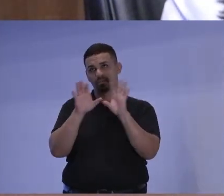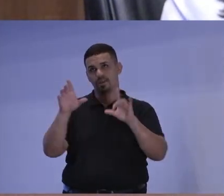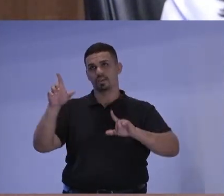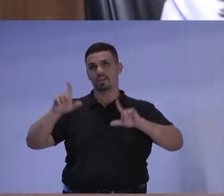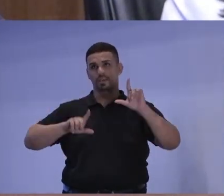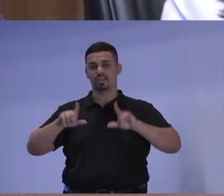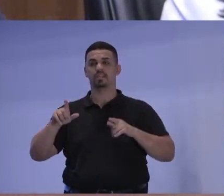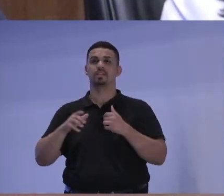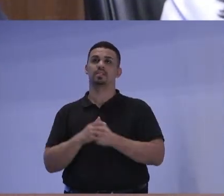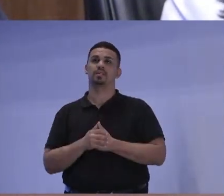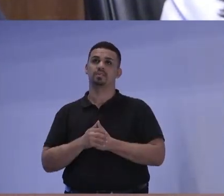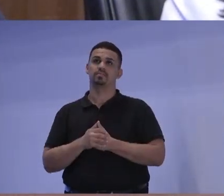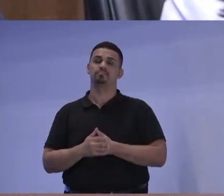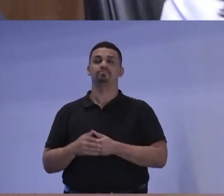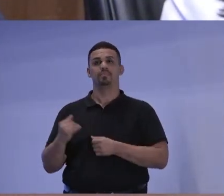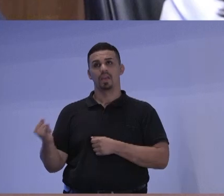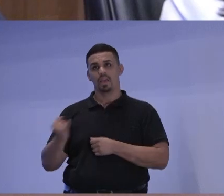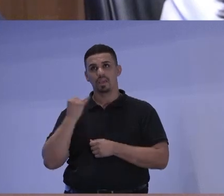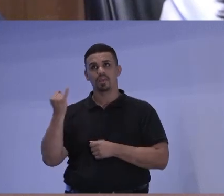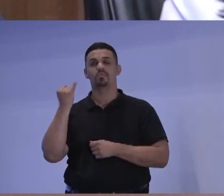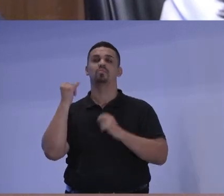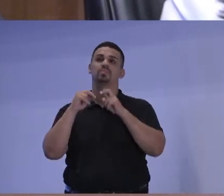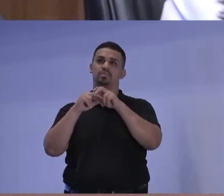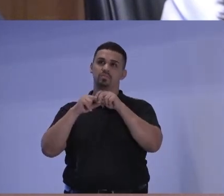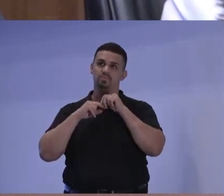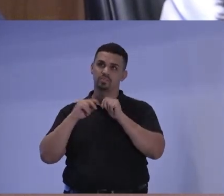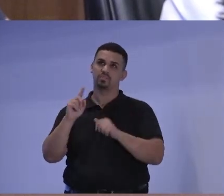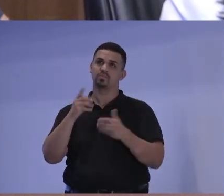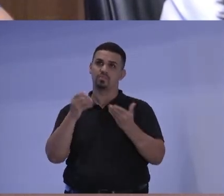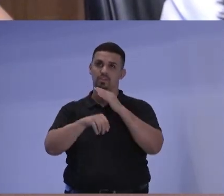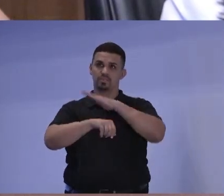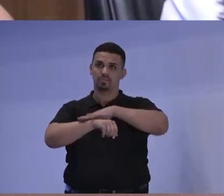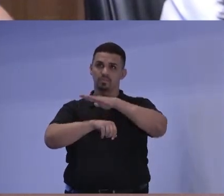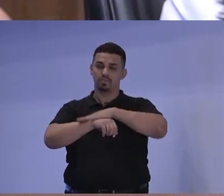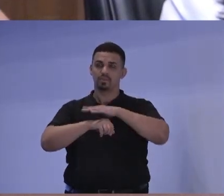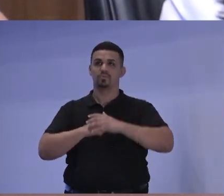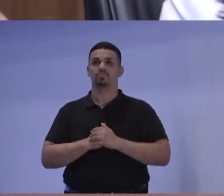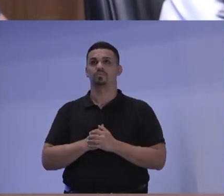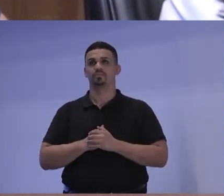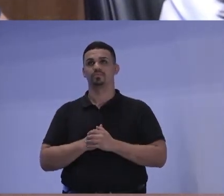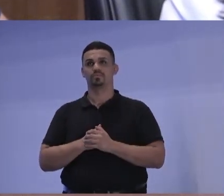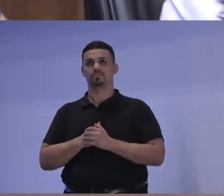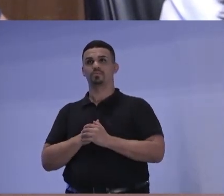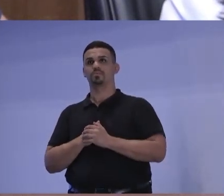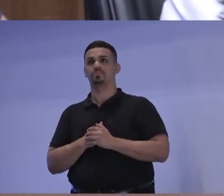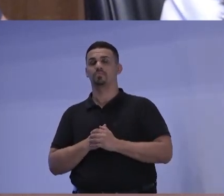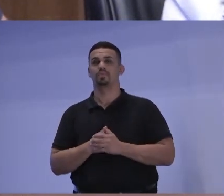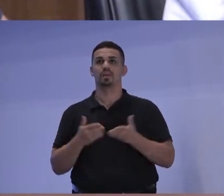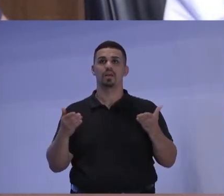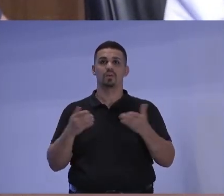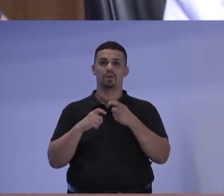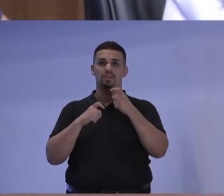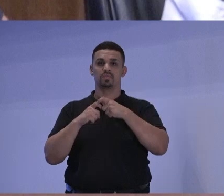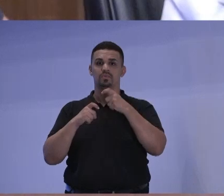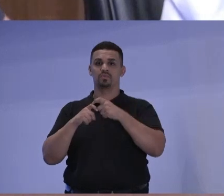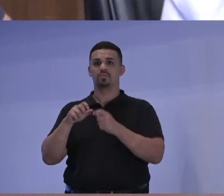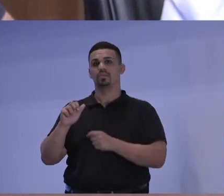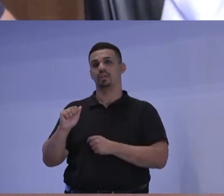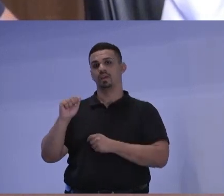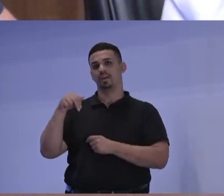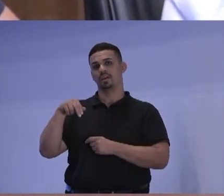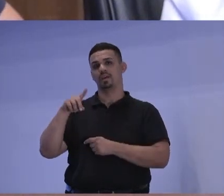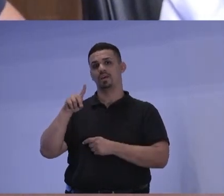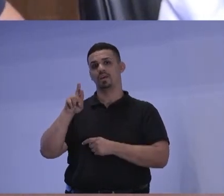cabo, então acho que é bem importante que a gente esteja fazendo esse momento. E agora eu passo a palavra à doutora Andréia Monteiro.